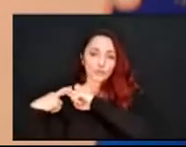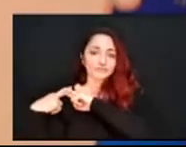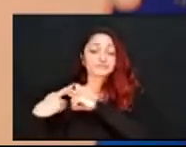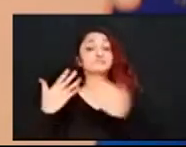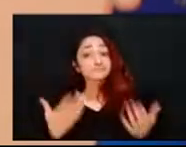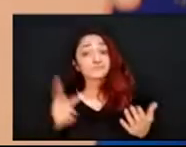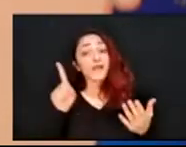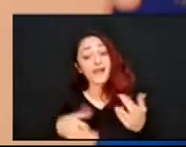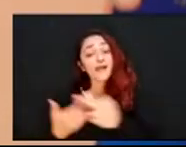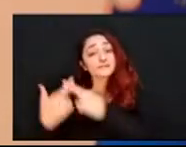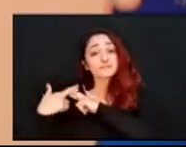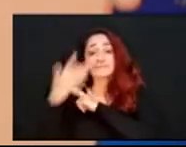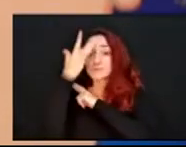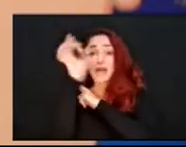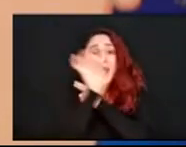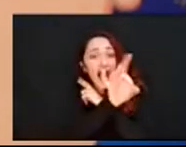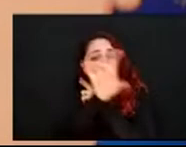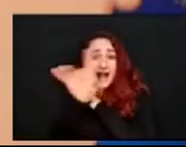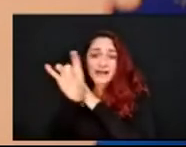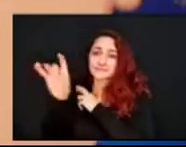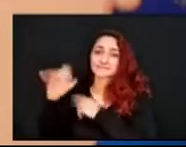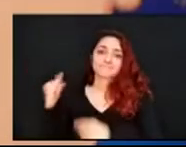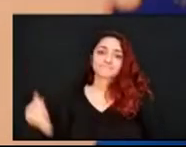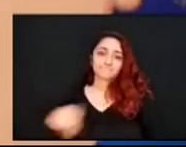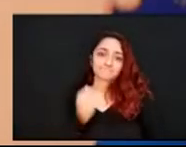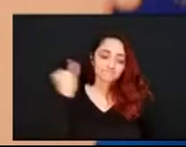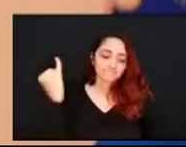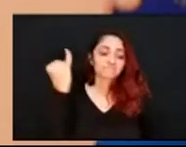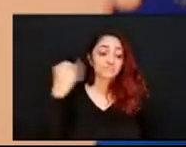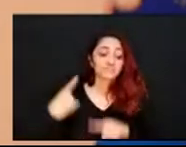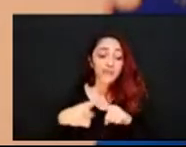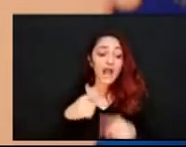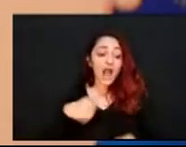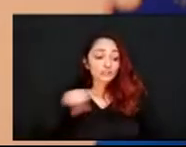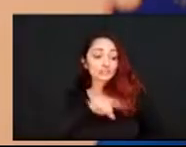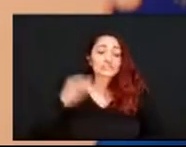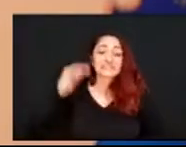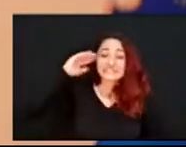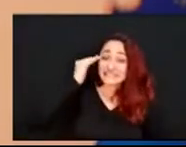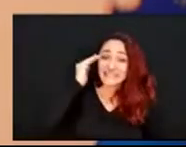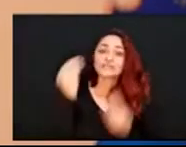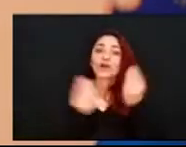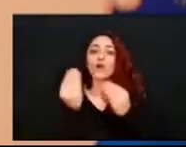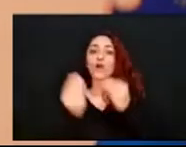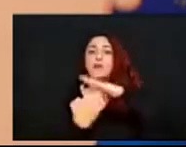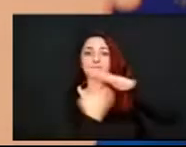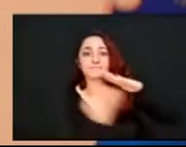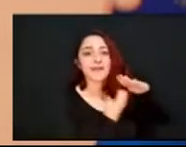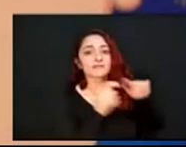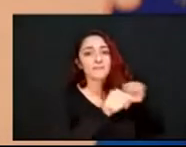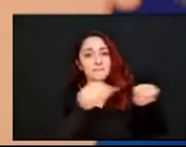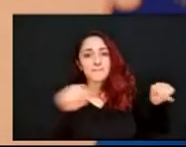Futuro no qual a gente assumi esse protagonismo da transformação daí as organizações respondem respondem de forma